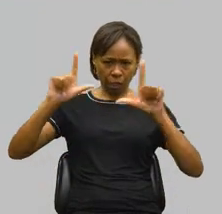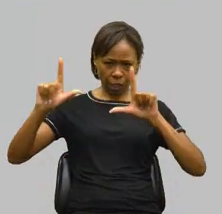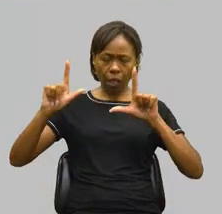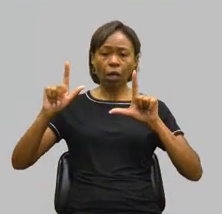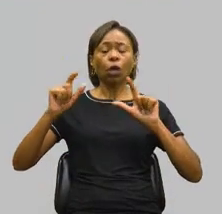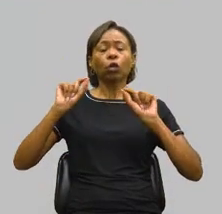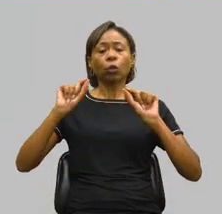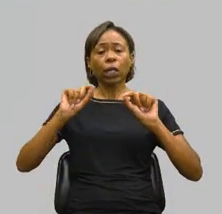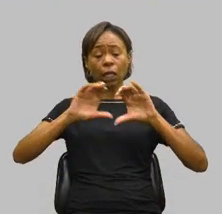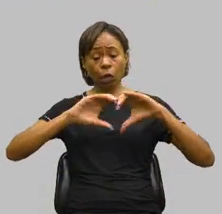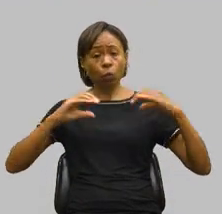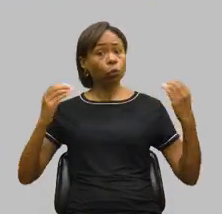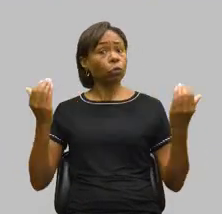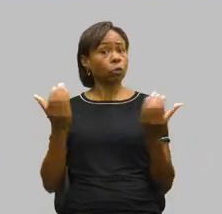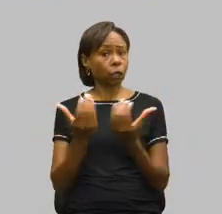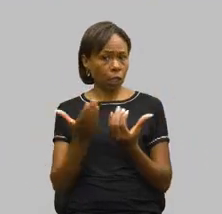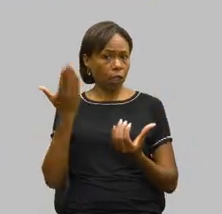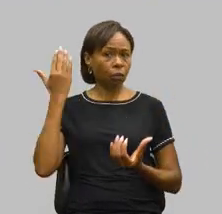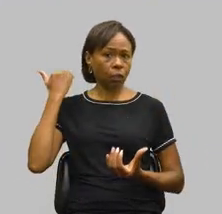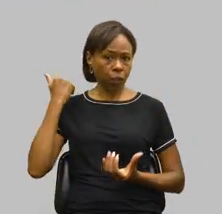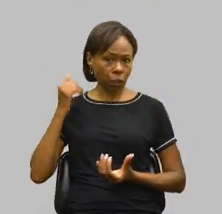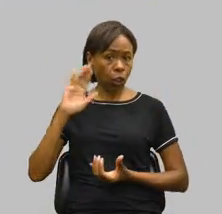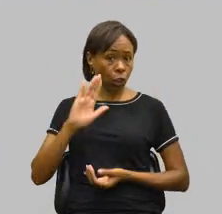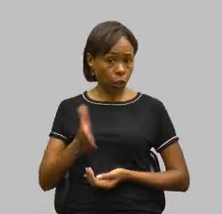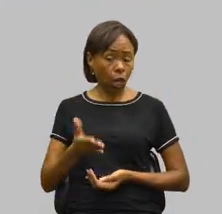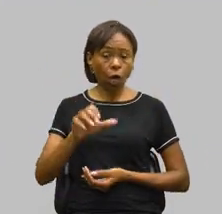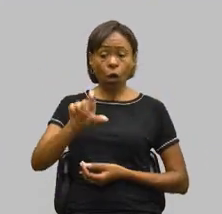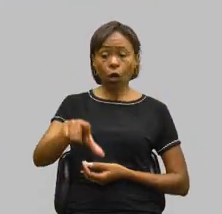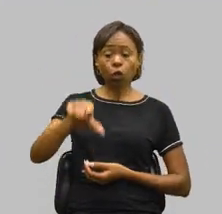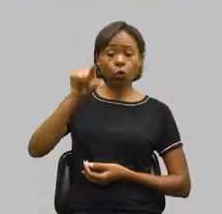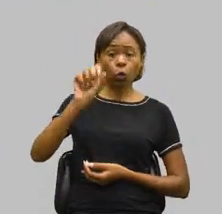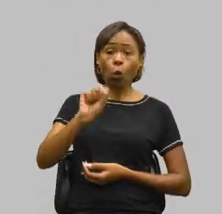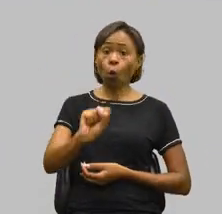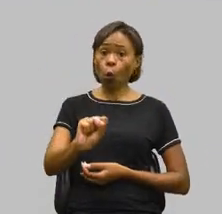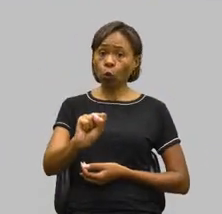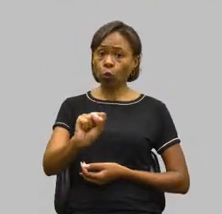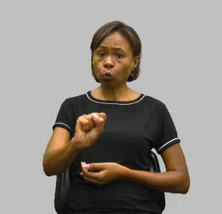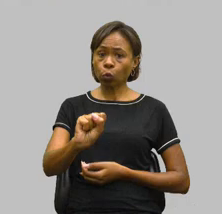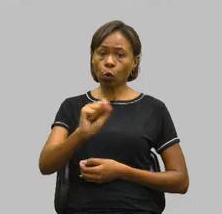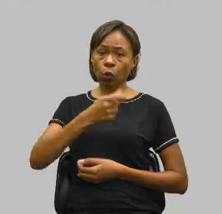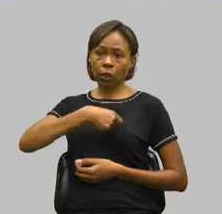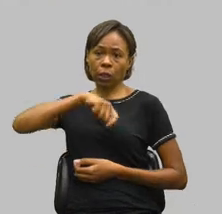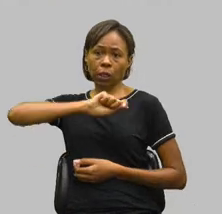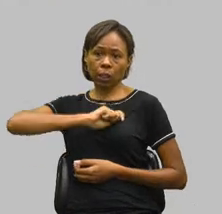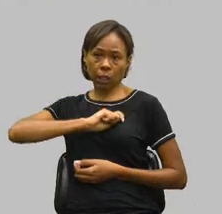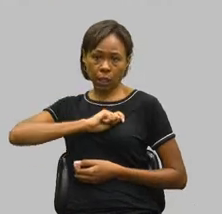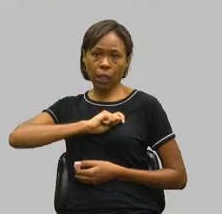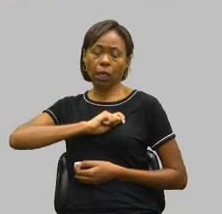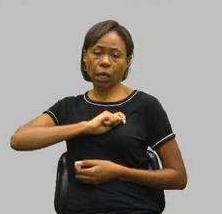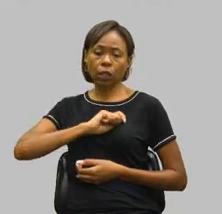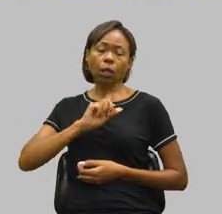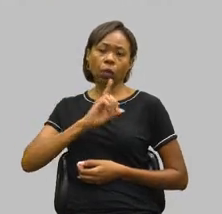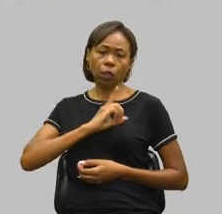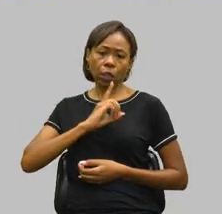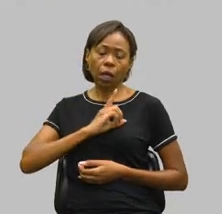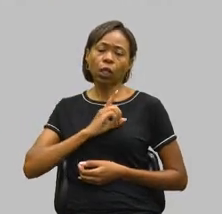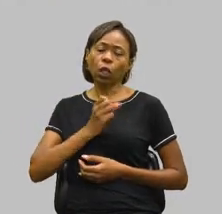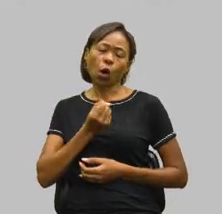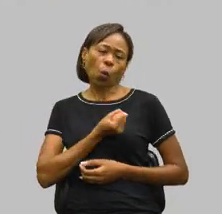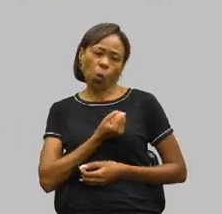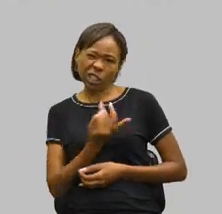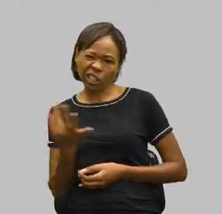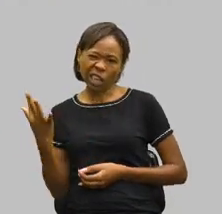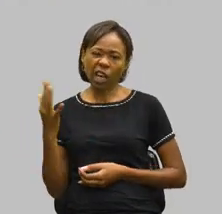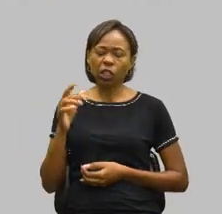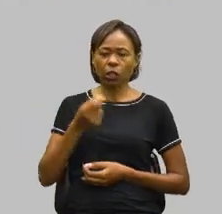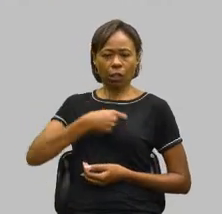a conferência realizamos a conferência em que foram eleitos oito Delegados E aí eu quero fazer um apontamento que o número de Delegados foi o número